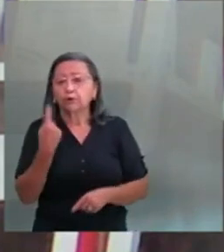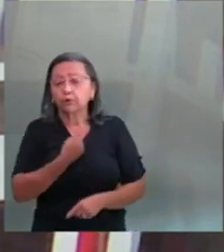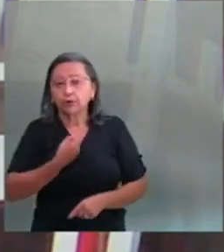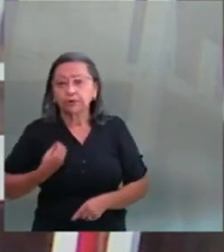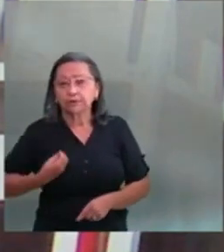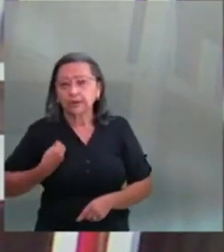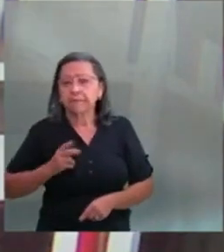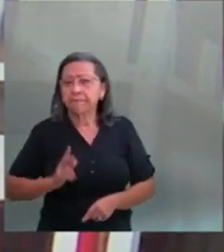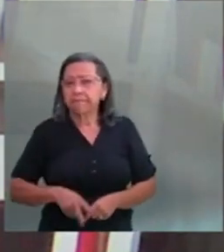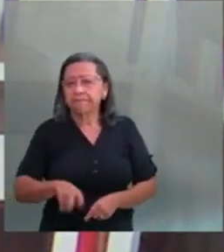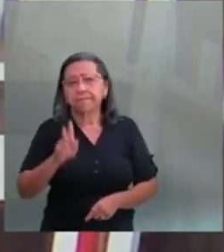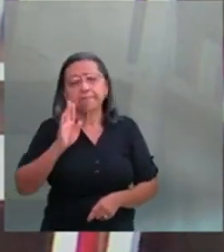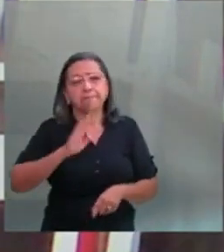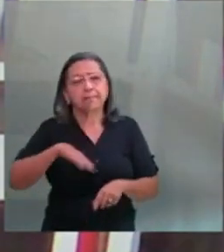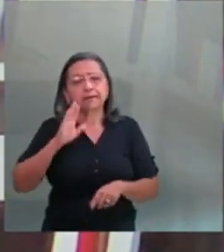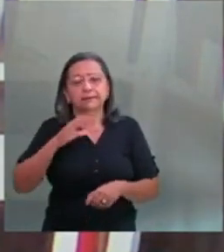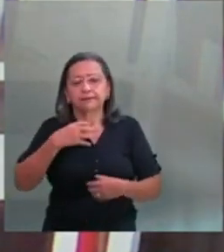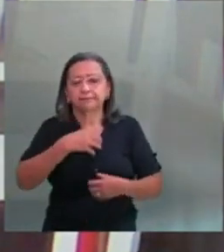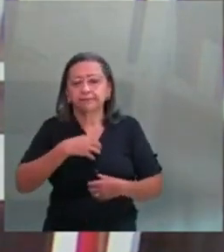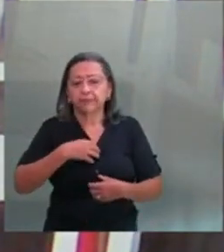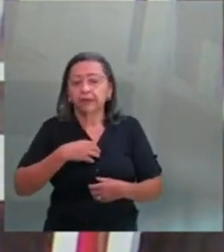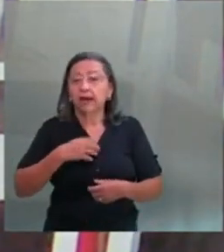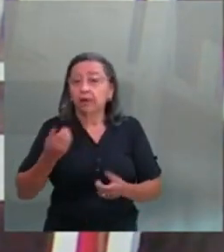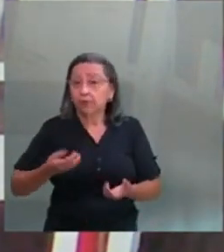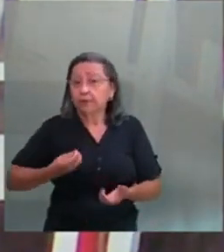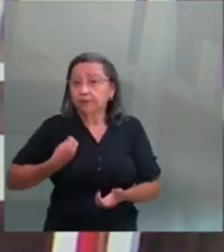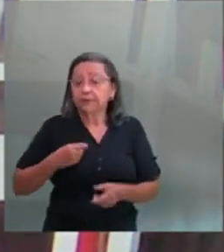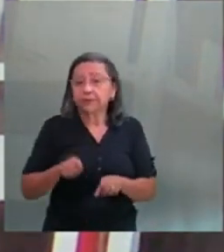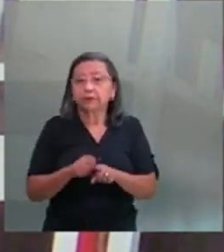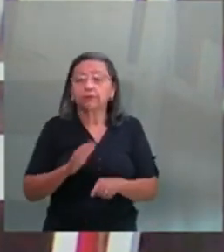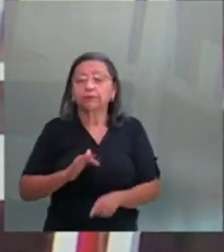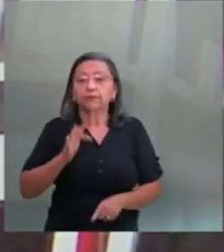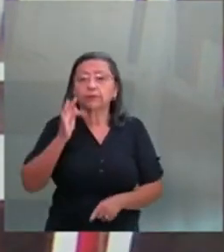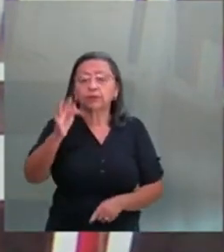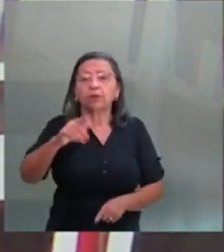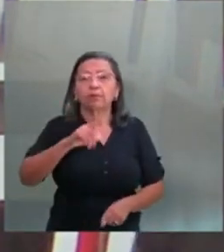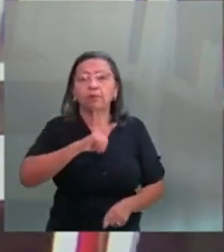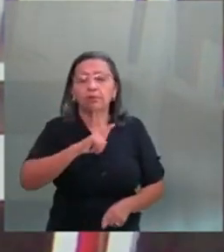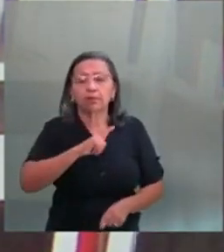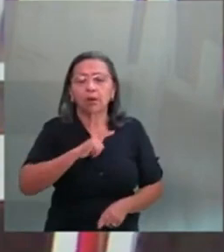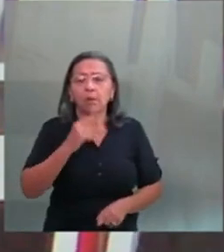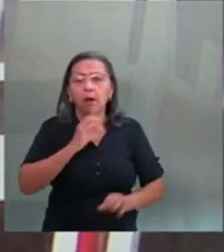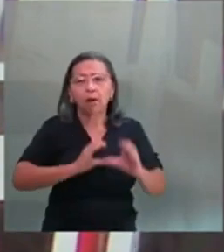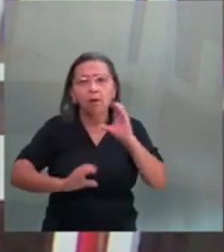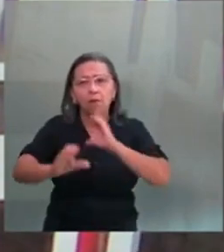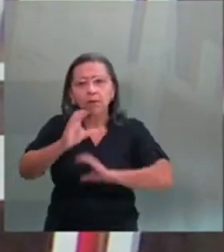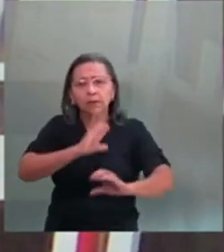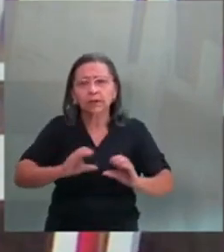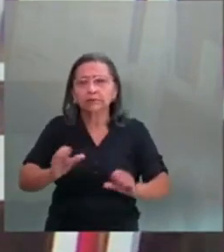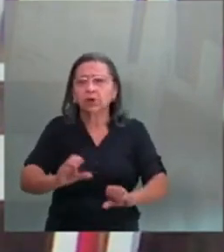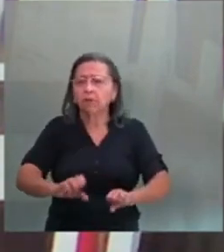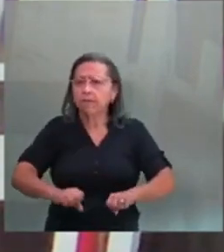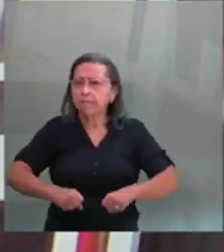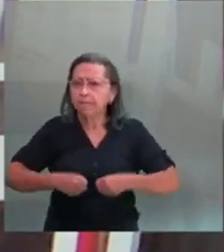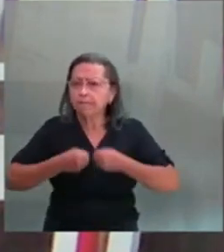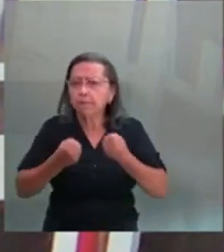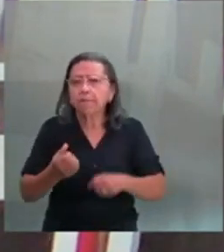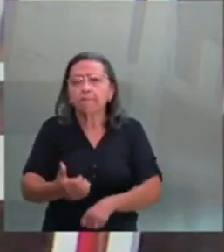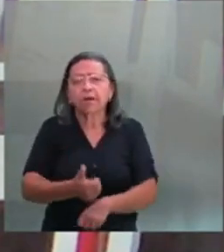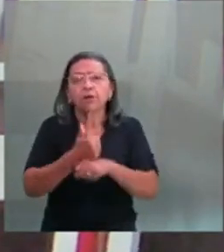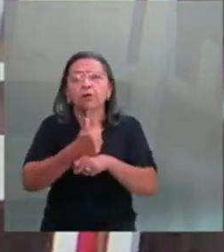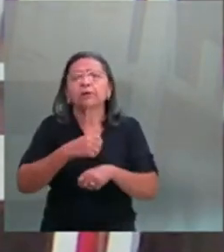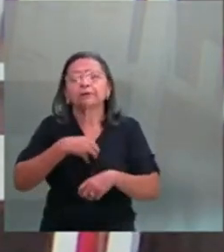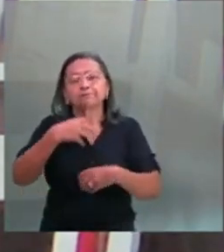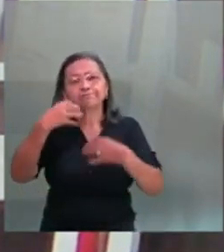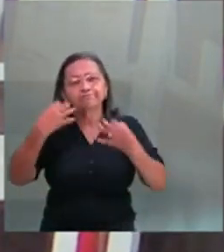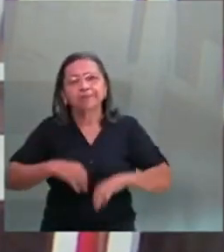mais em condições de, no presente e no futuro, ter uma comunicação pública forte, na certeza que